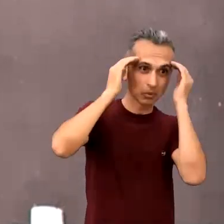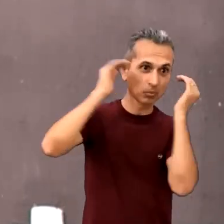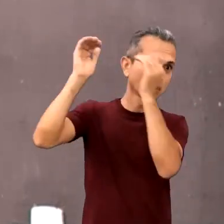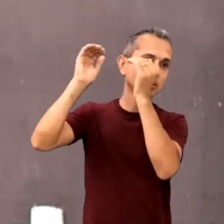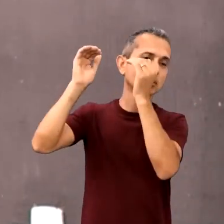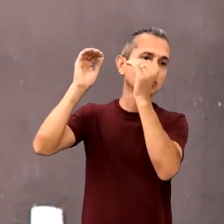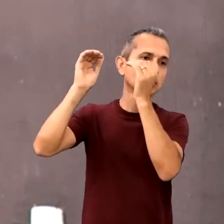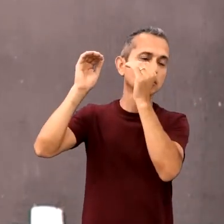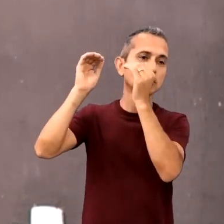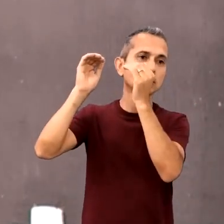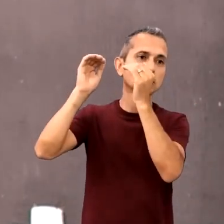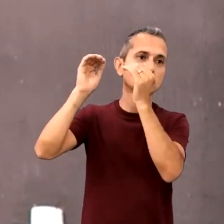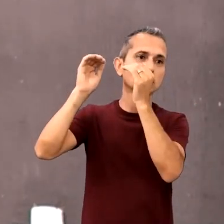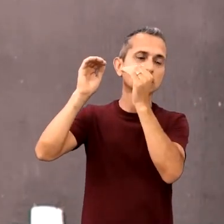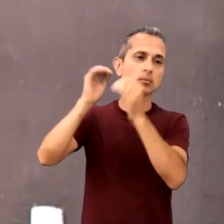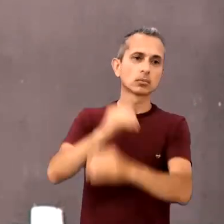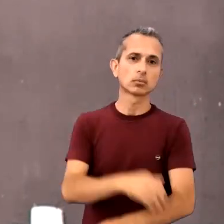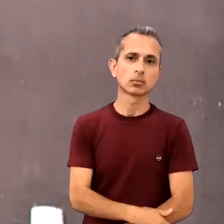pela palavra.